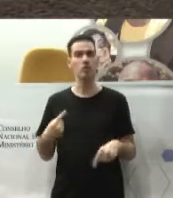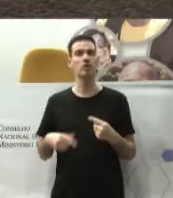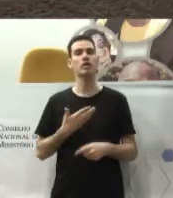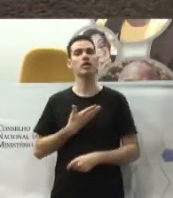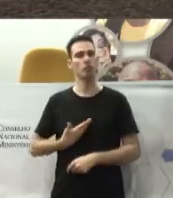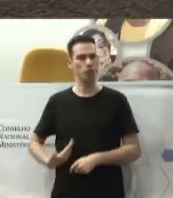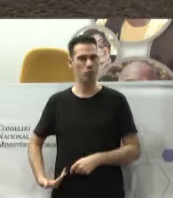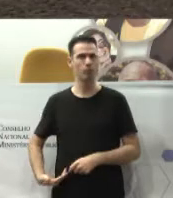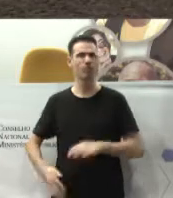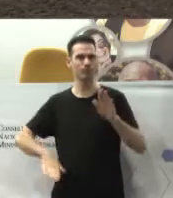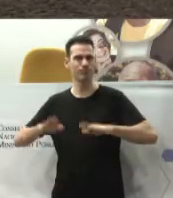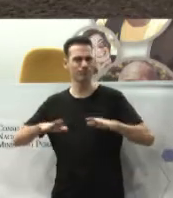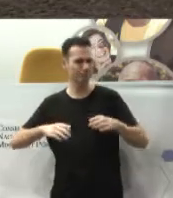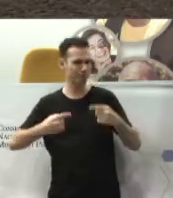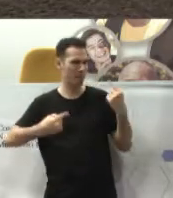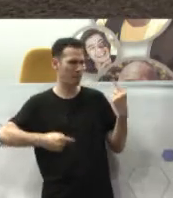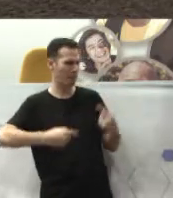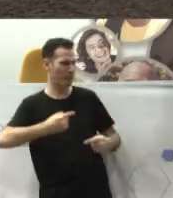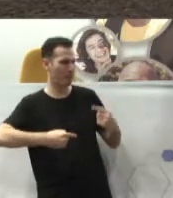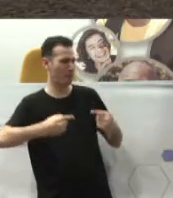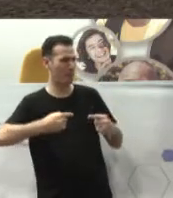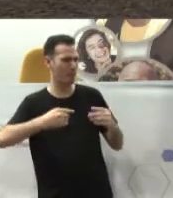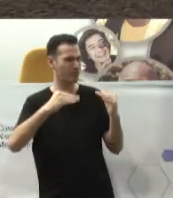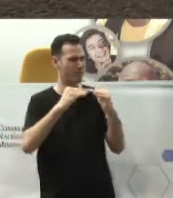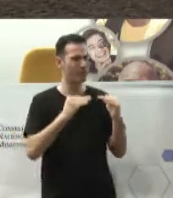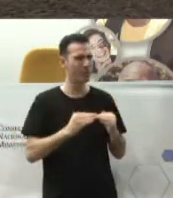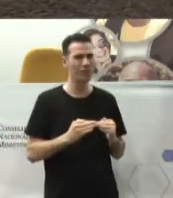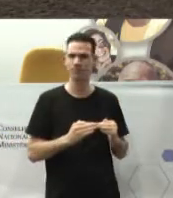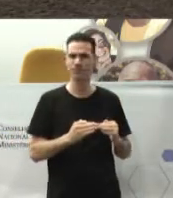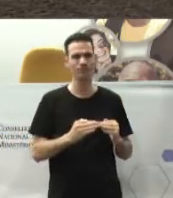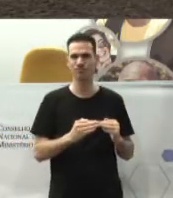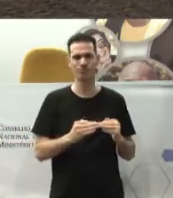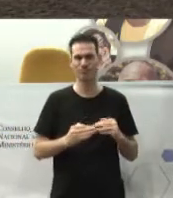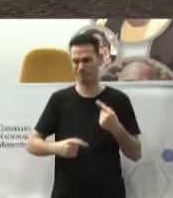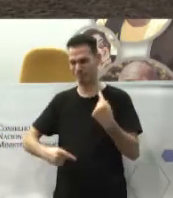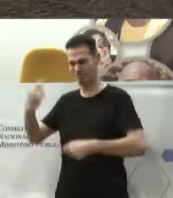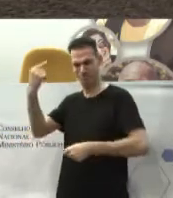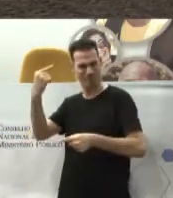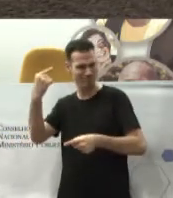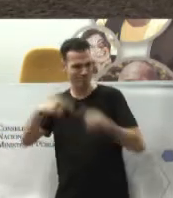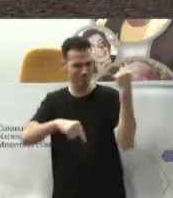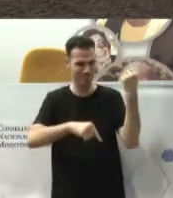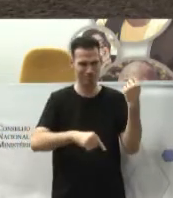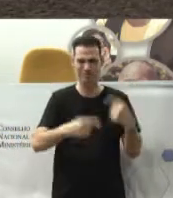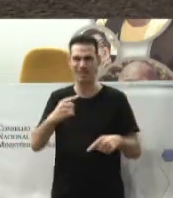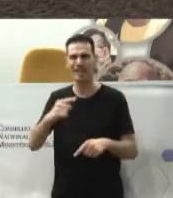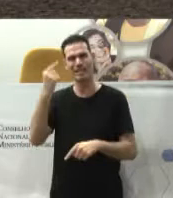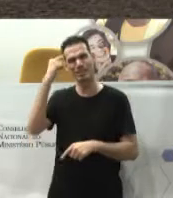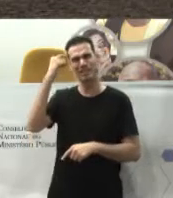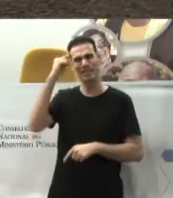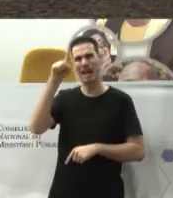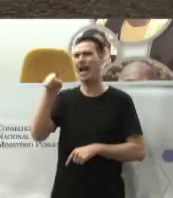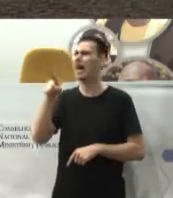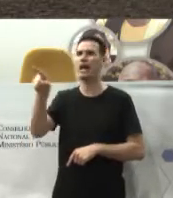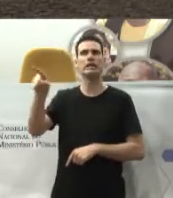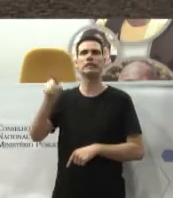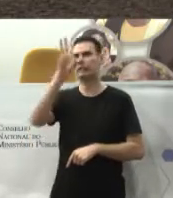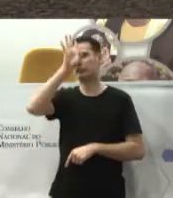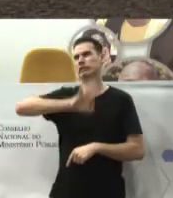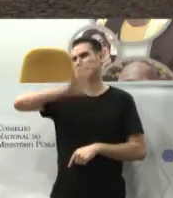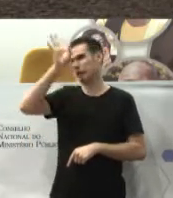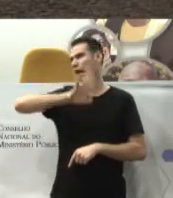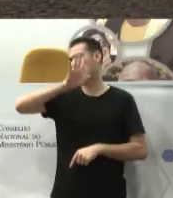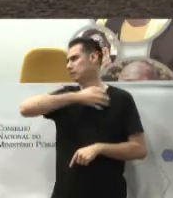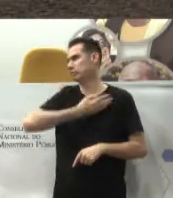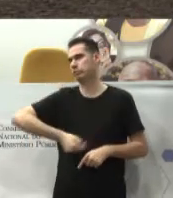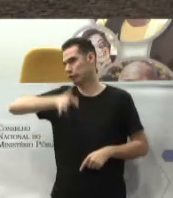de maneira geral. Sobretudo no Brasil, que a gente tem uma noção de que serviço público é grátis. E se é grátis, quanto mais,